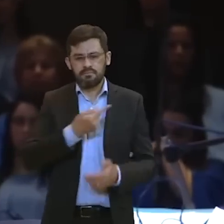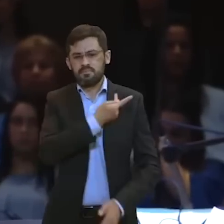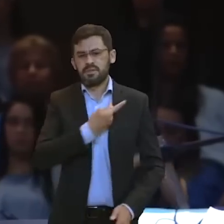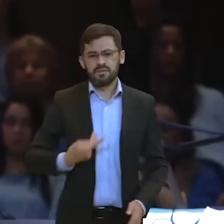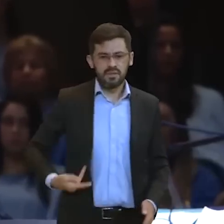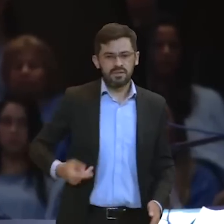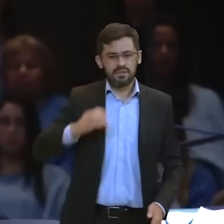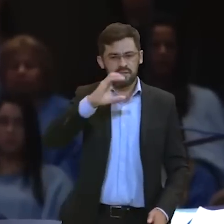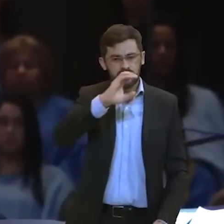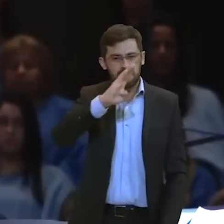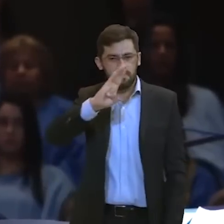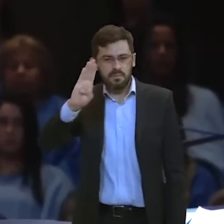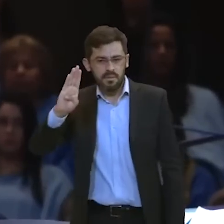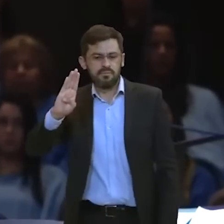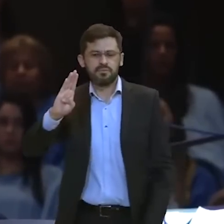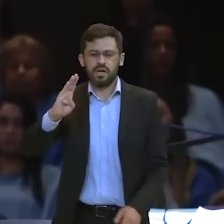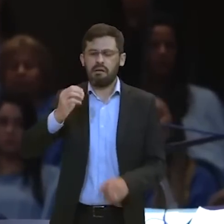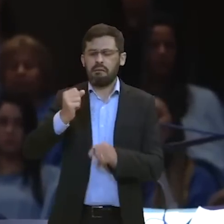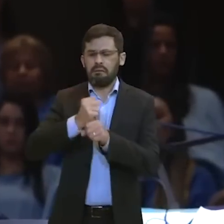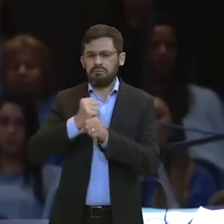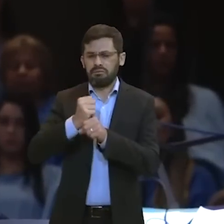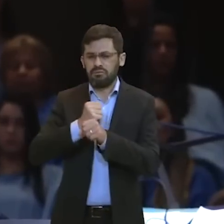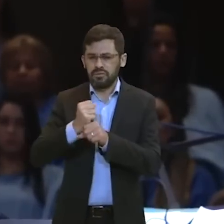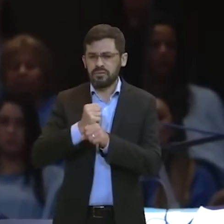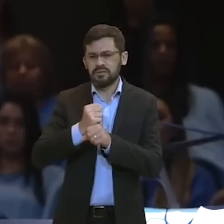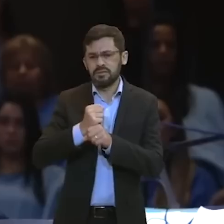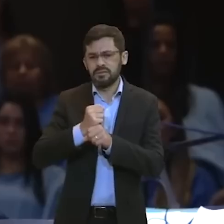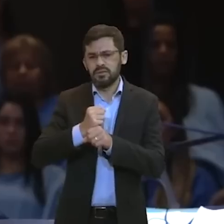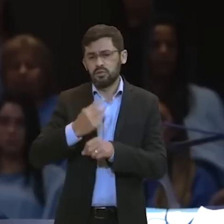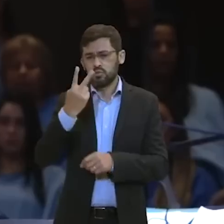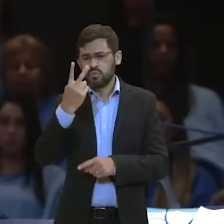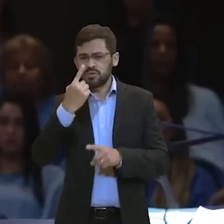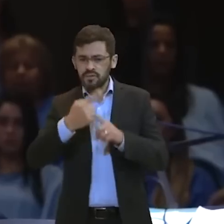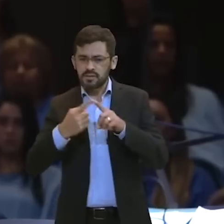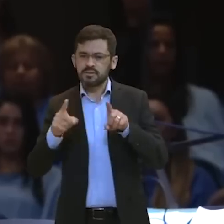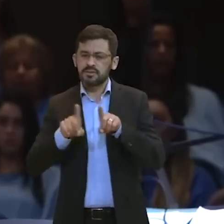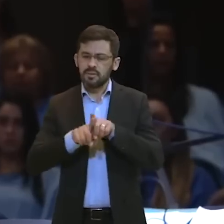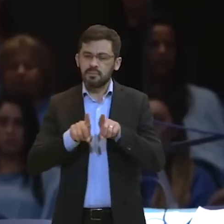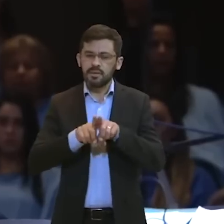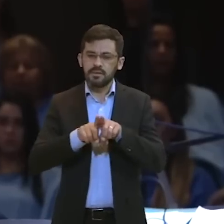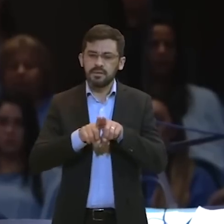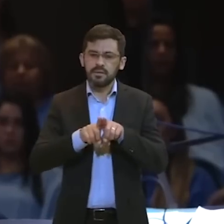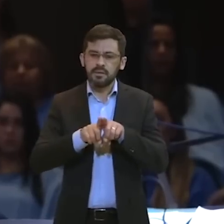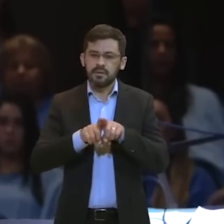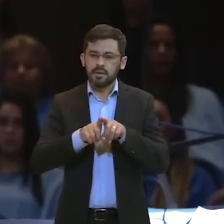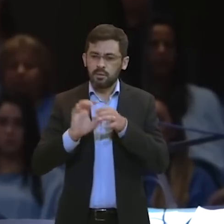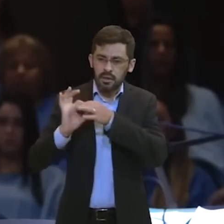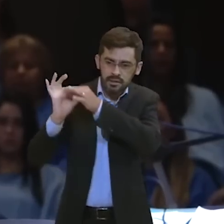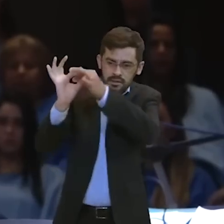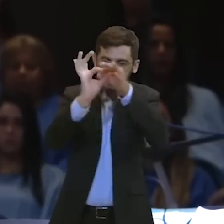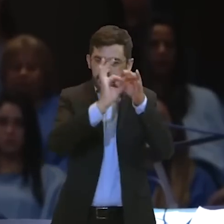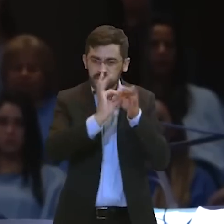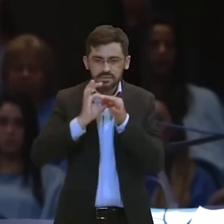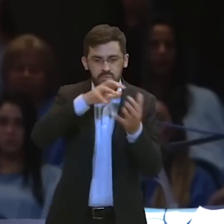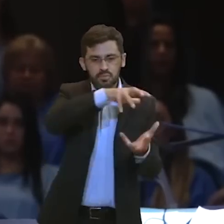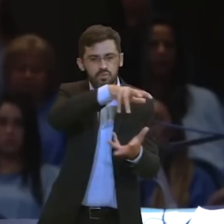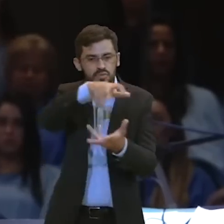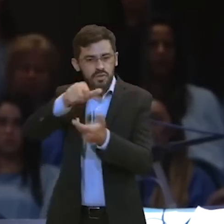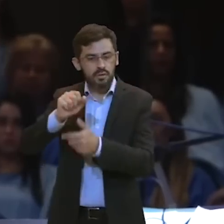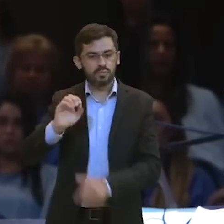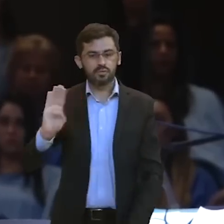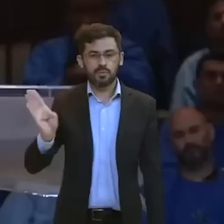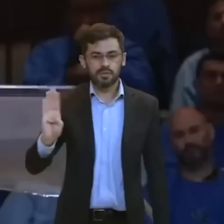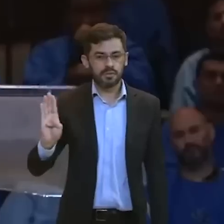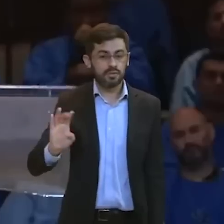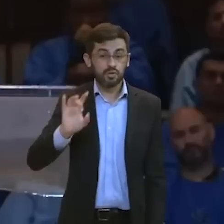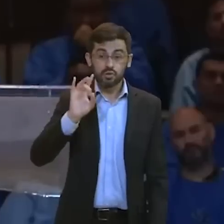Brasileira várias vezes, e, se não me engano, 2 vezes presidente da Aliança Batista Mundial.